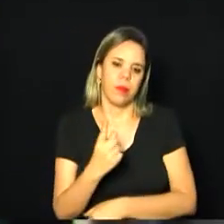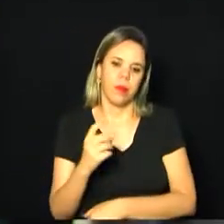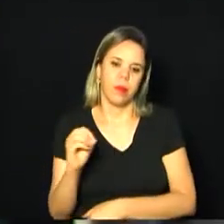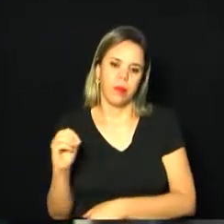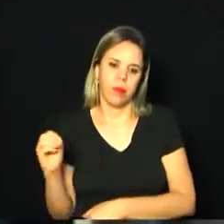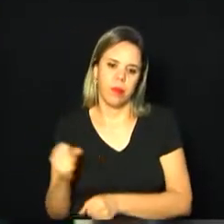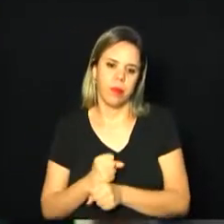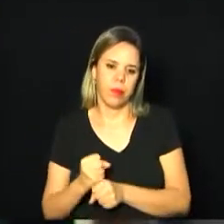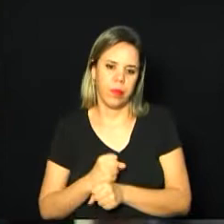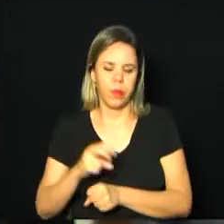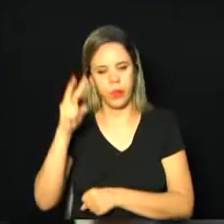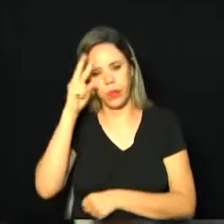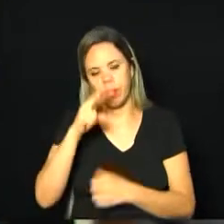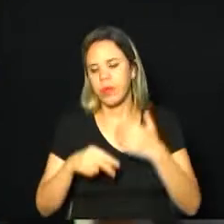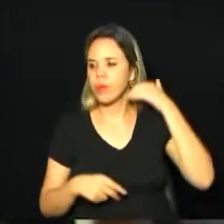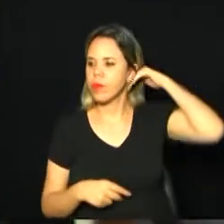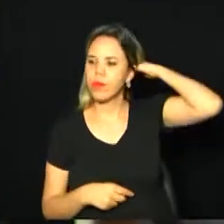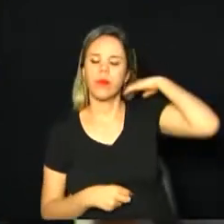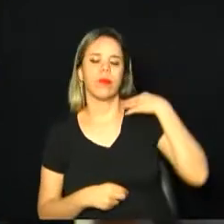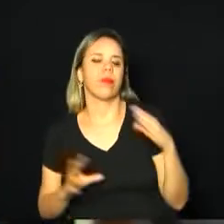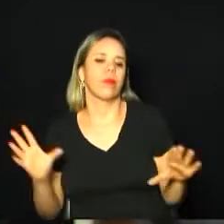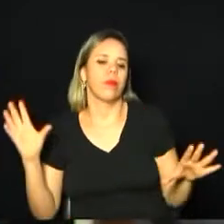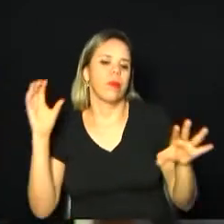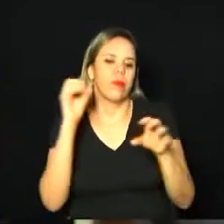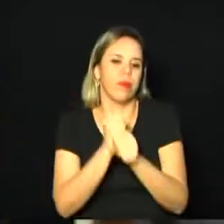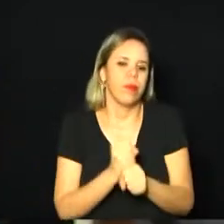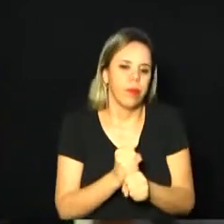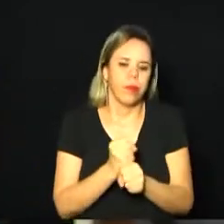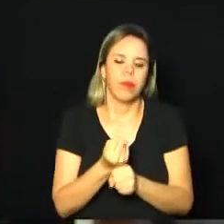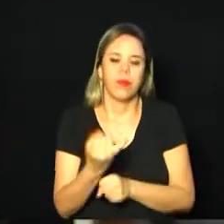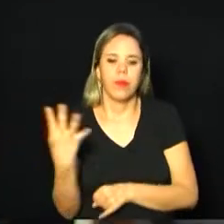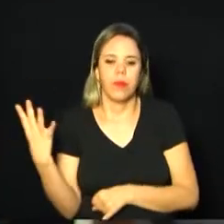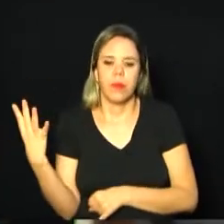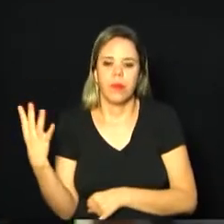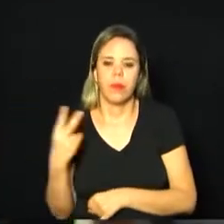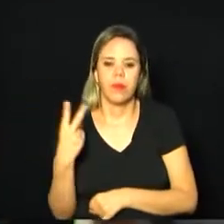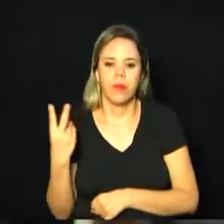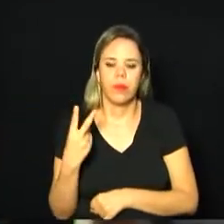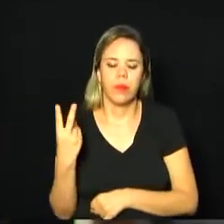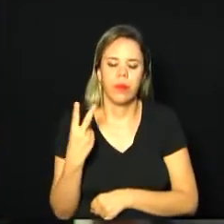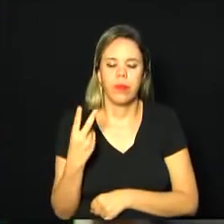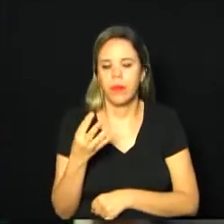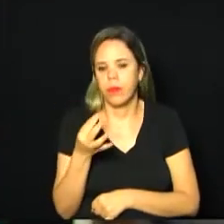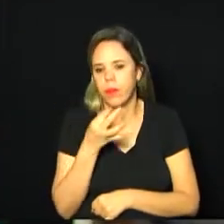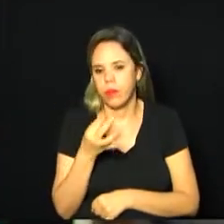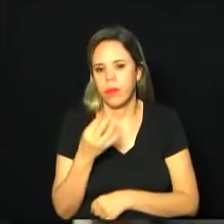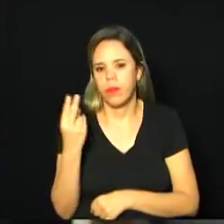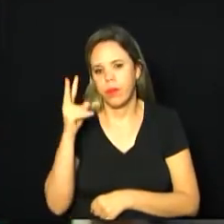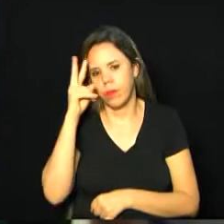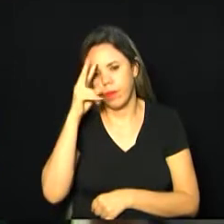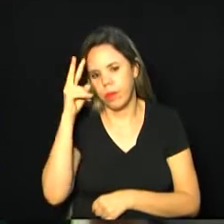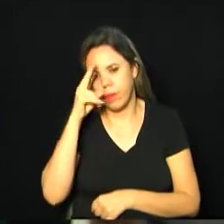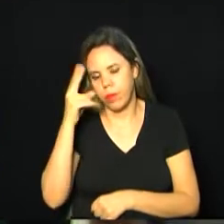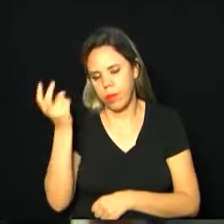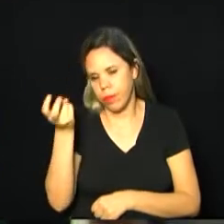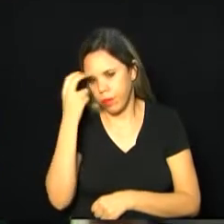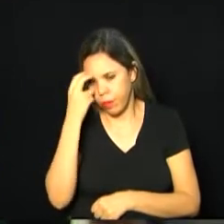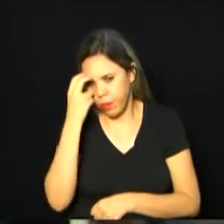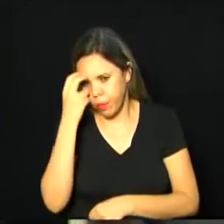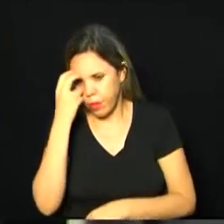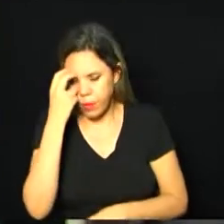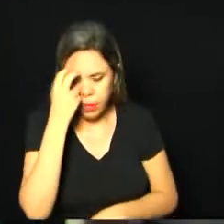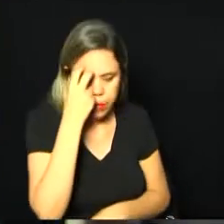um dos poucos anos de história ele acumulou uma servo bastante valioso do ponto de vista histórico do ponto de vista cultural